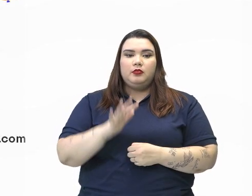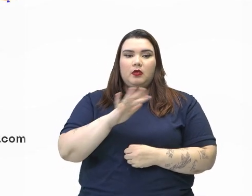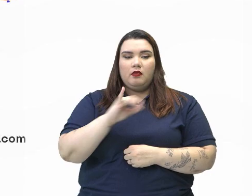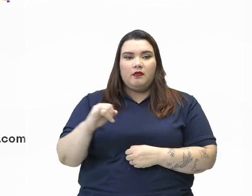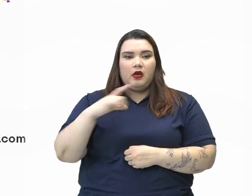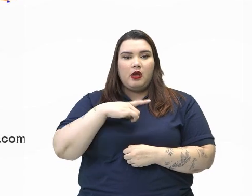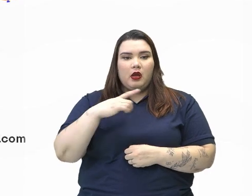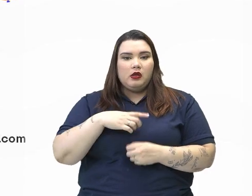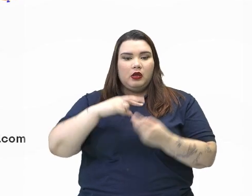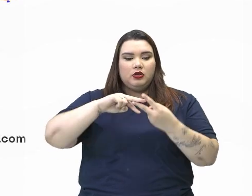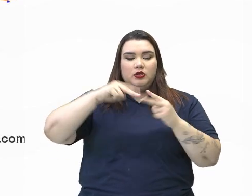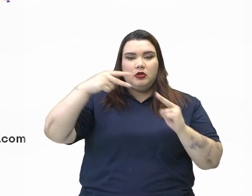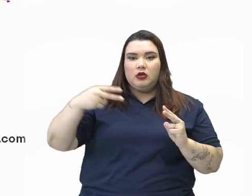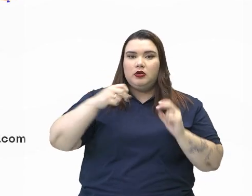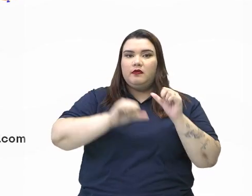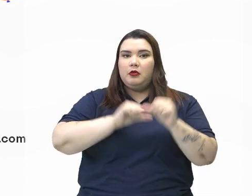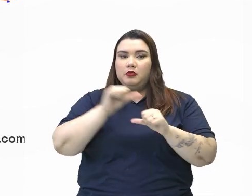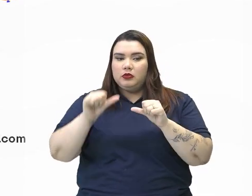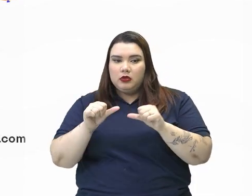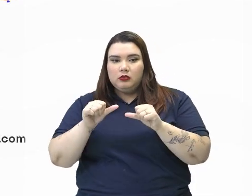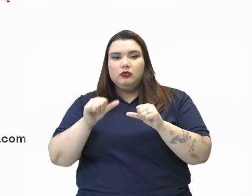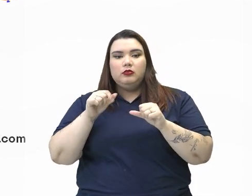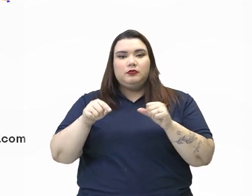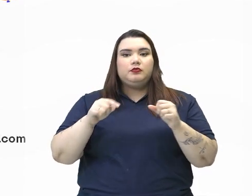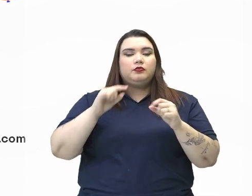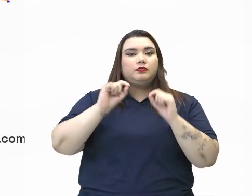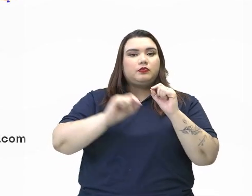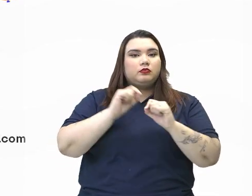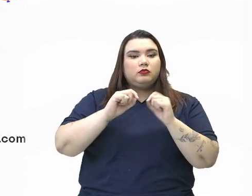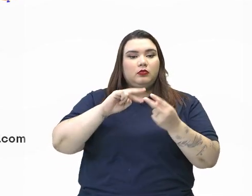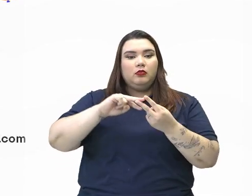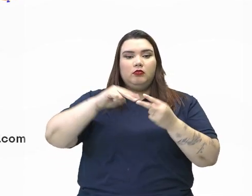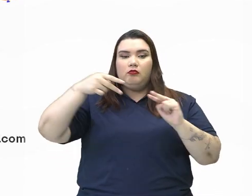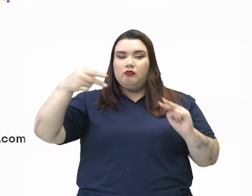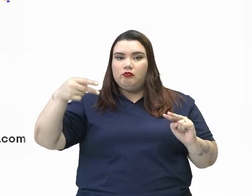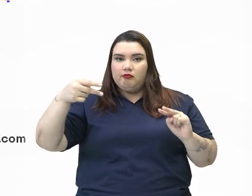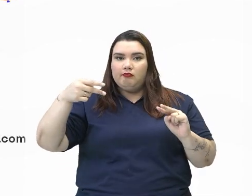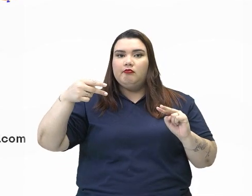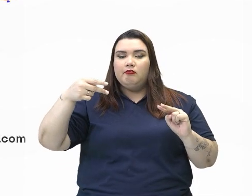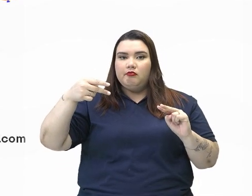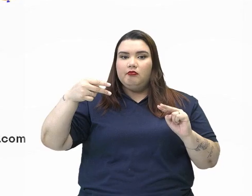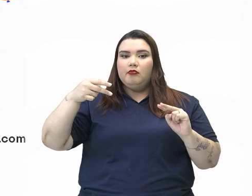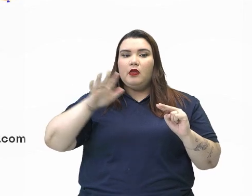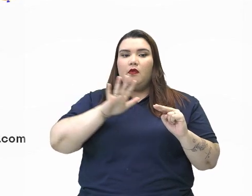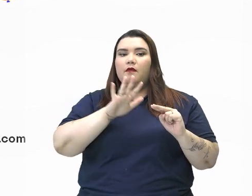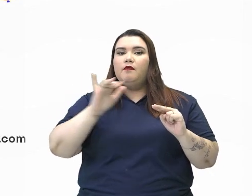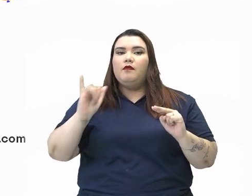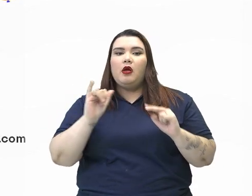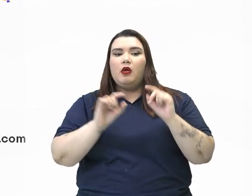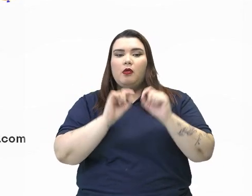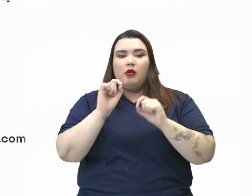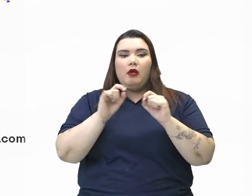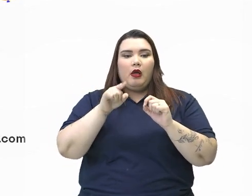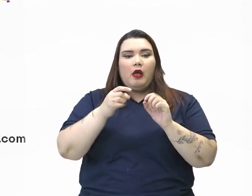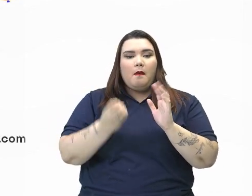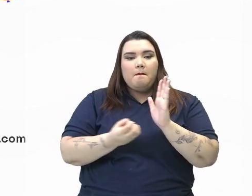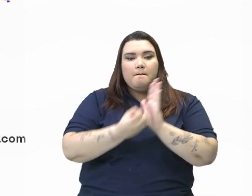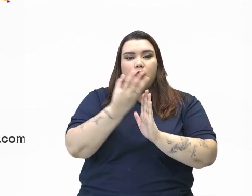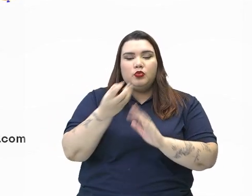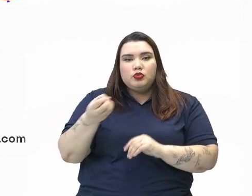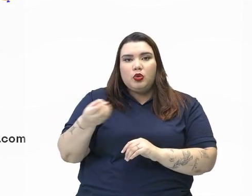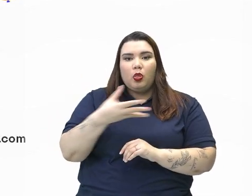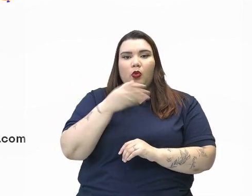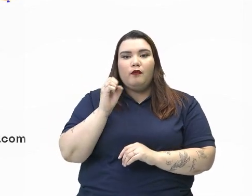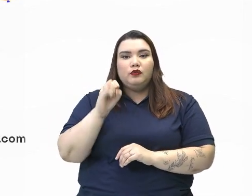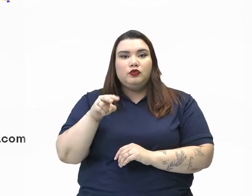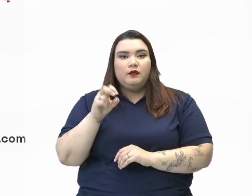com o material genético, tá? Esse material genético vai ser ali incentivado a produzir novos